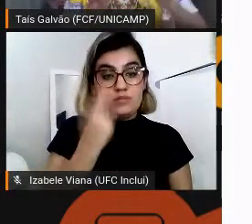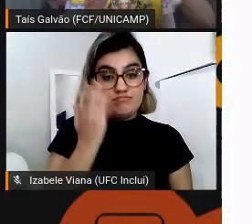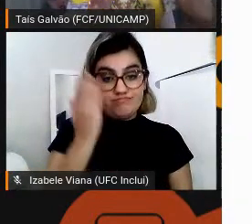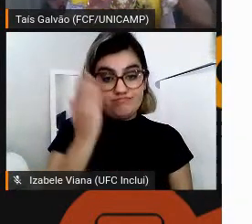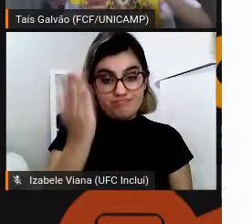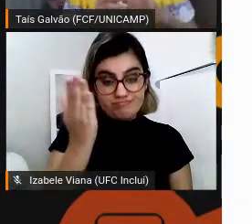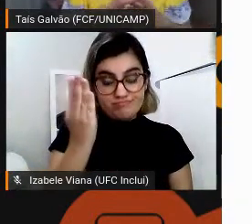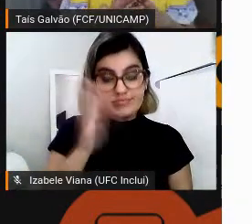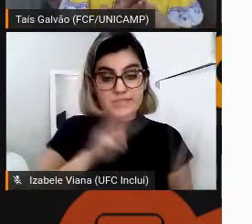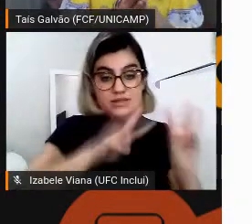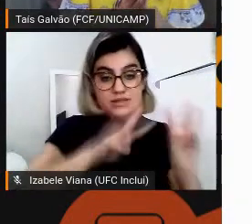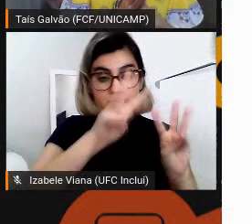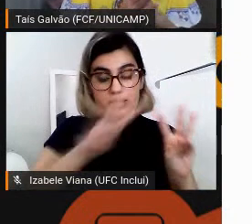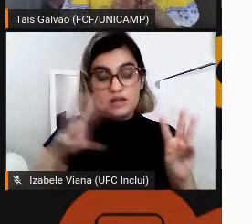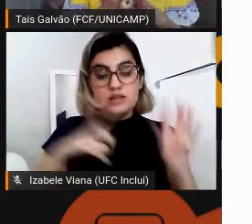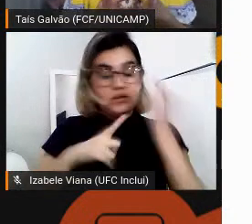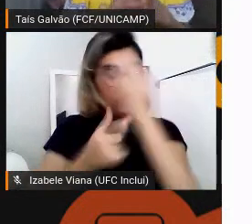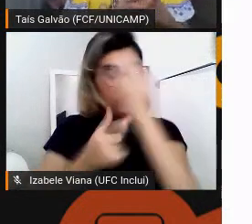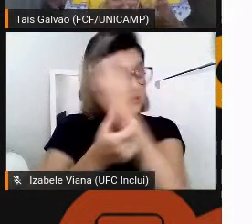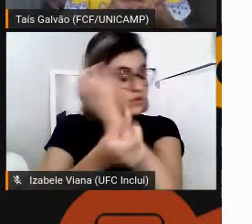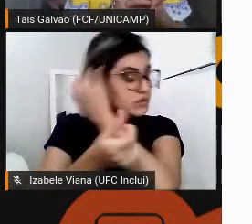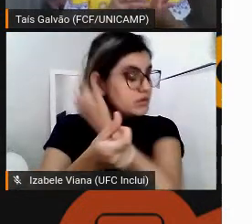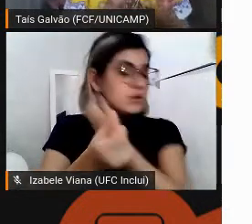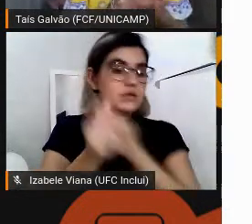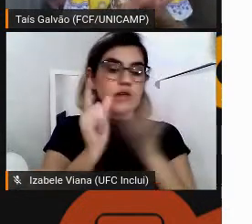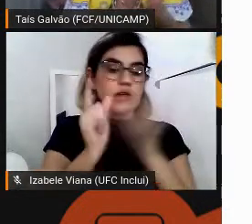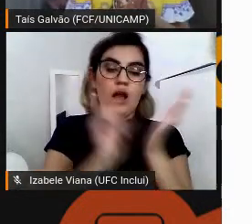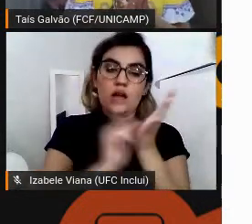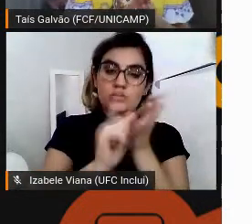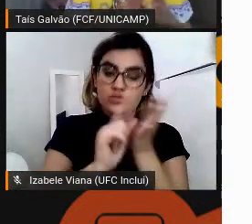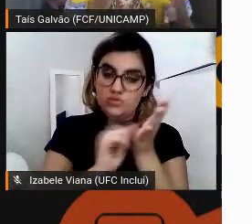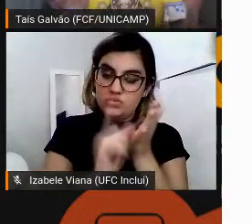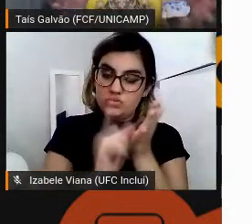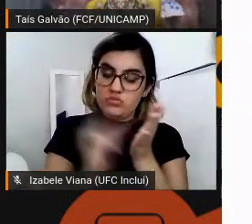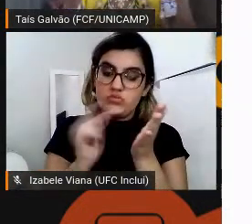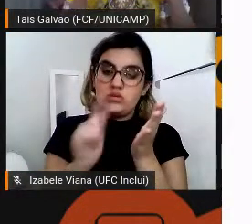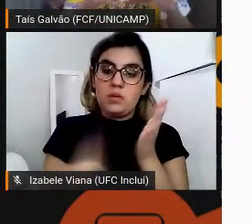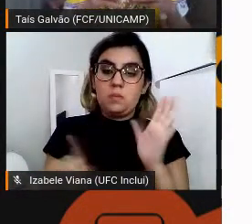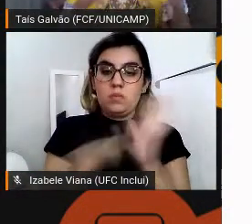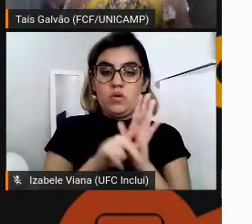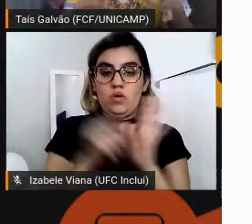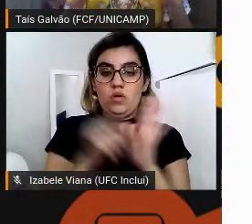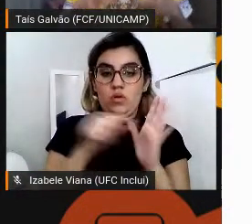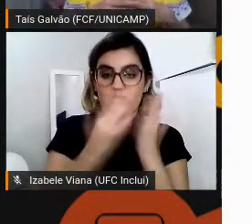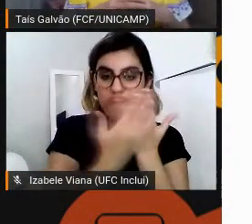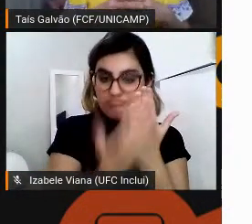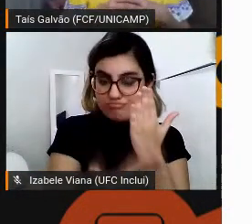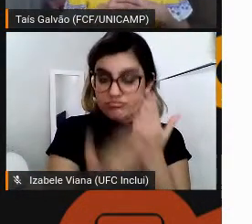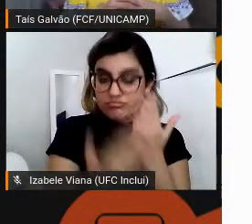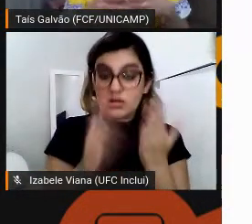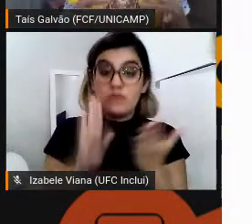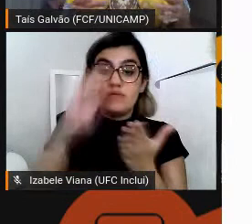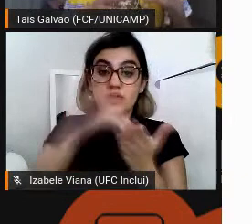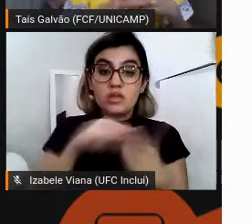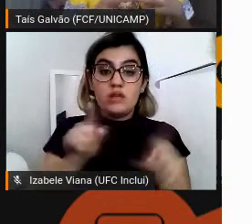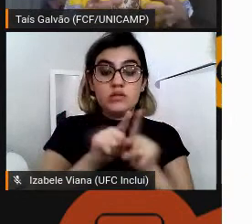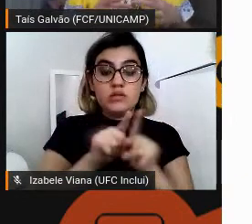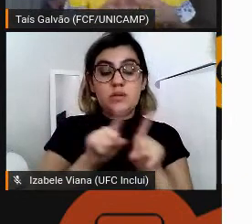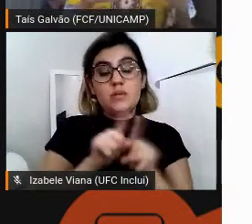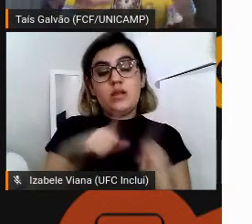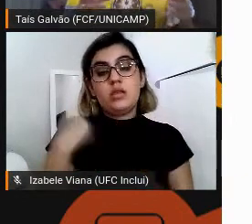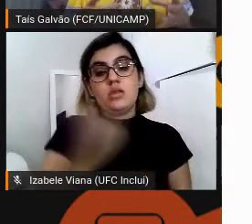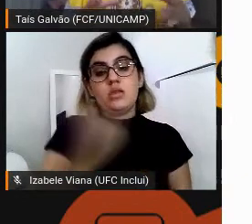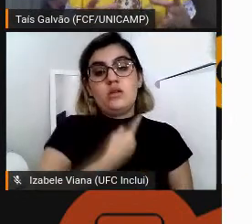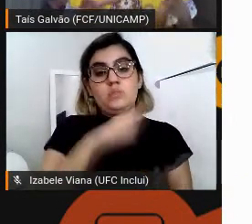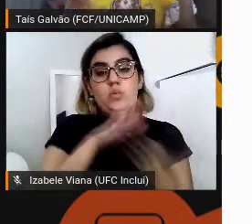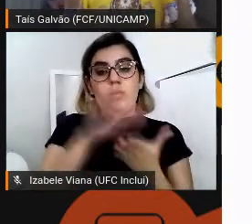res.iec.gov.br, tem os 6 artigos que fazem parte dessa série. No final, também, nós publicamos